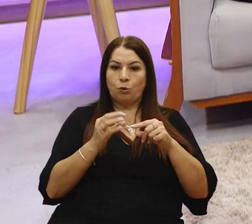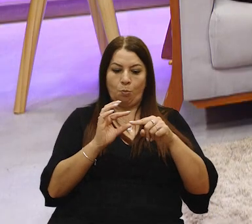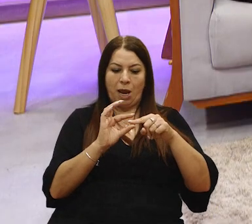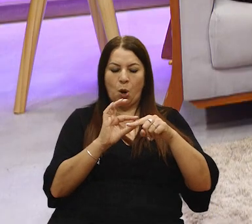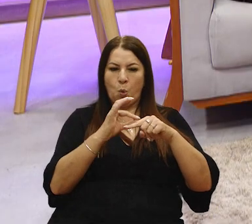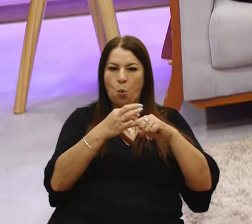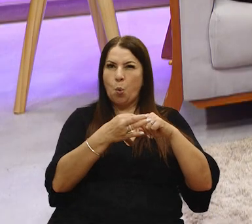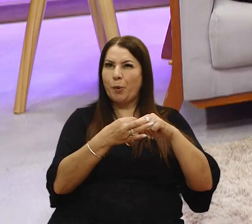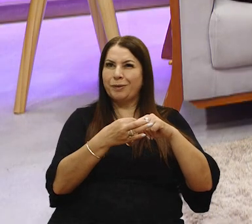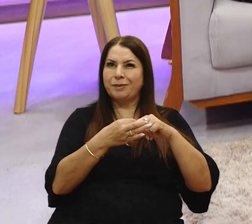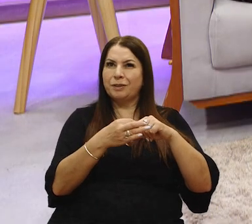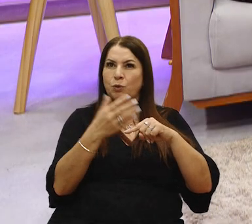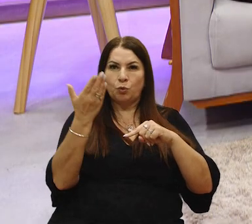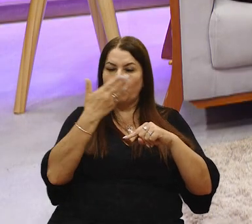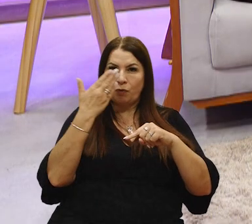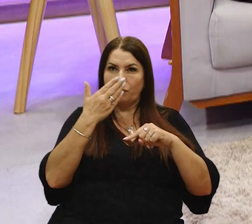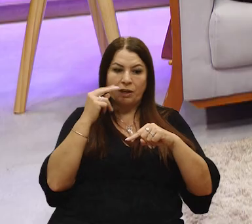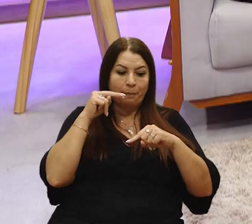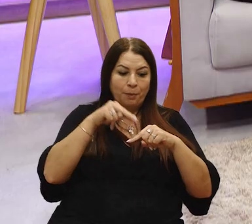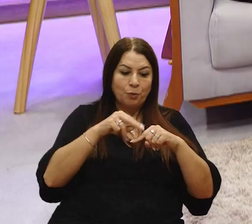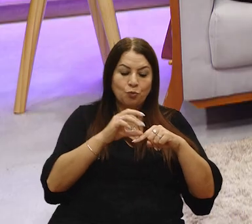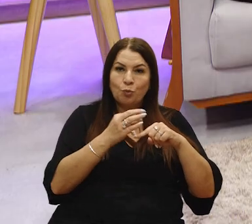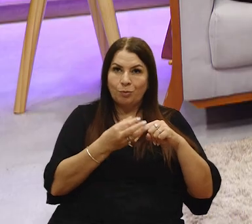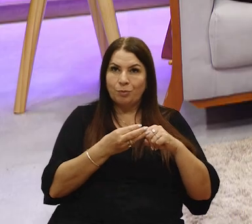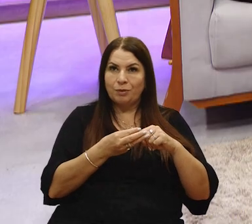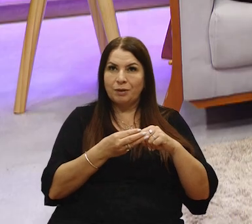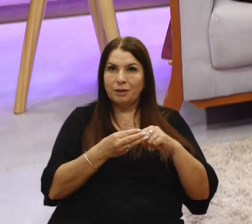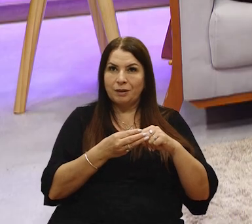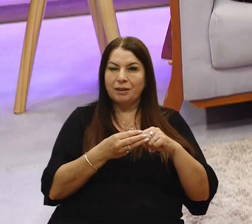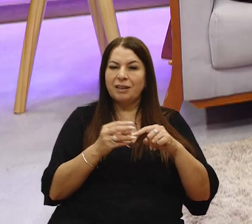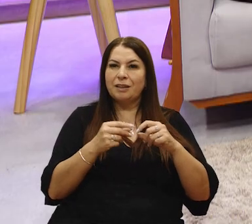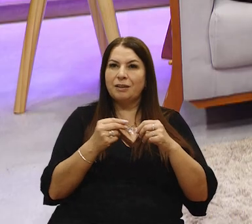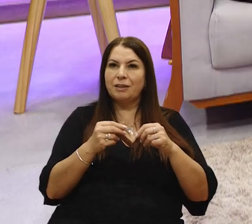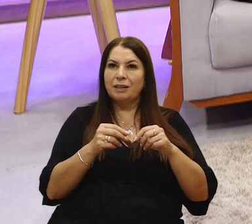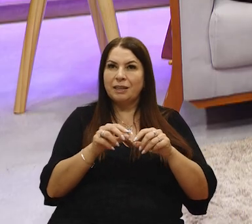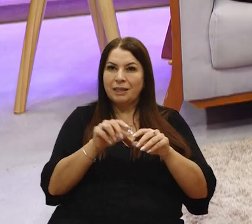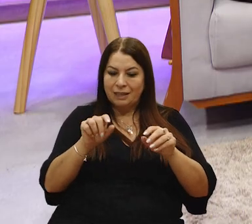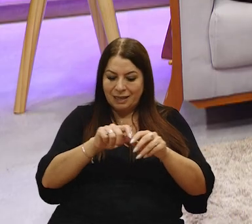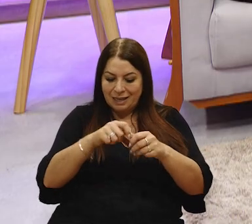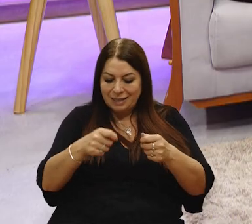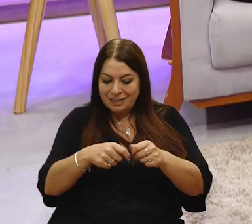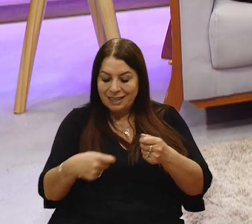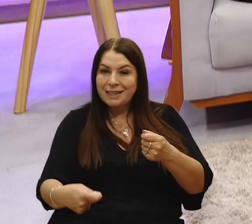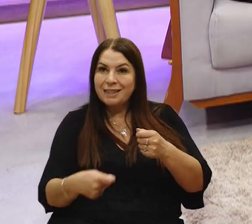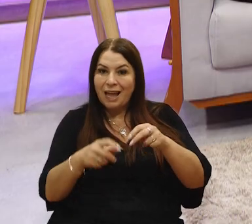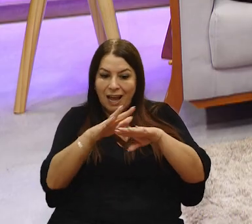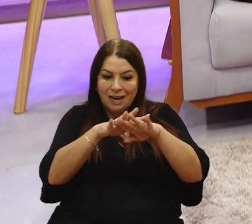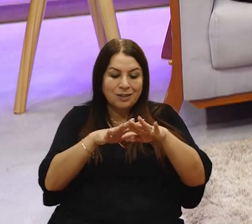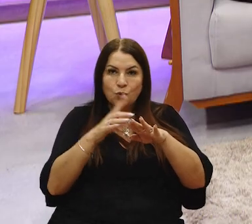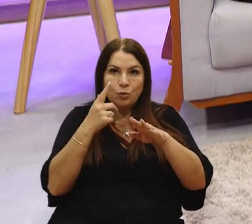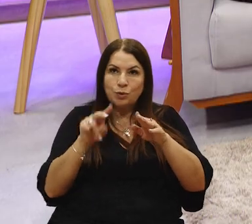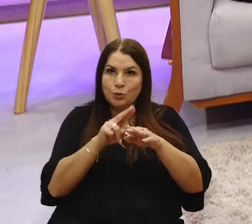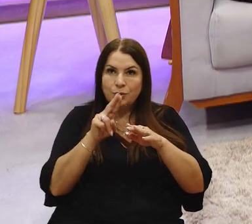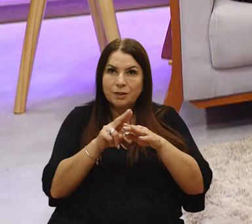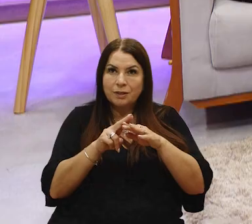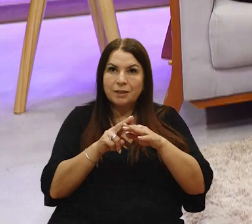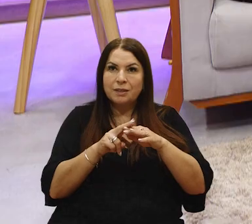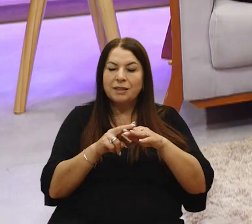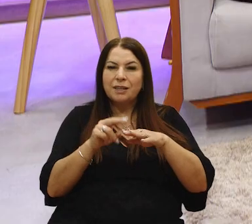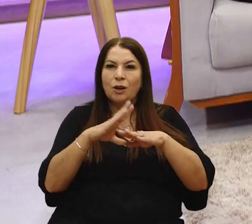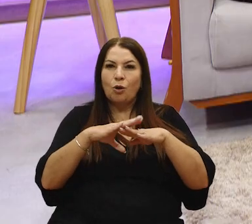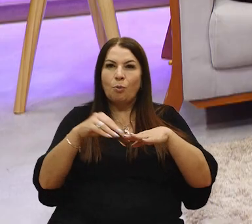evidente. Fica uma gordura que praticamente eu não enxergava o meu joelho. Ao fechar alguma sandália, tinha sandálias que eu não conseguia